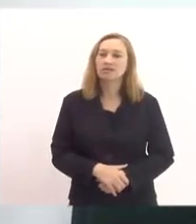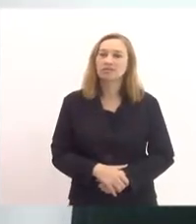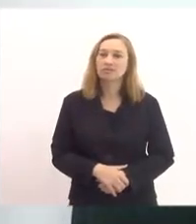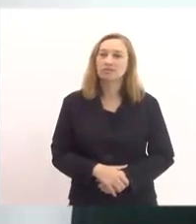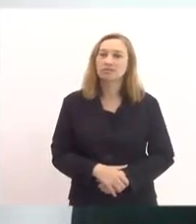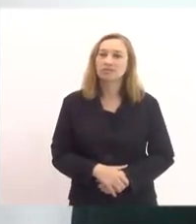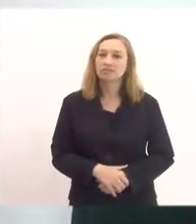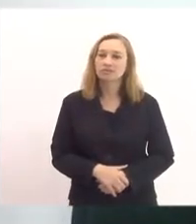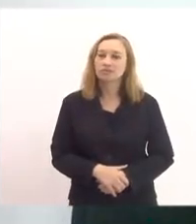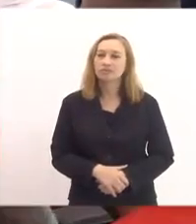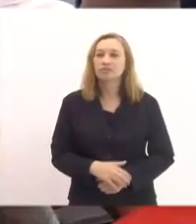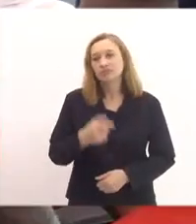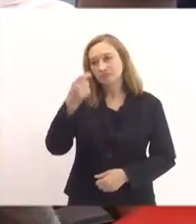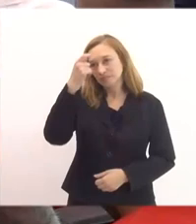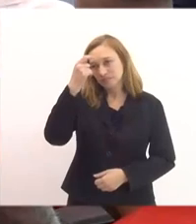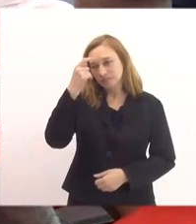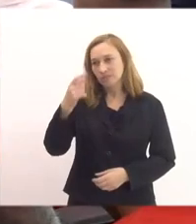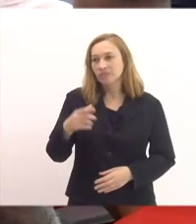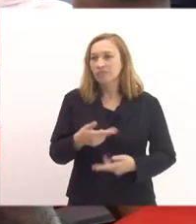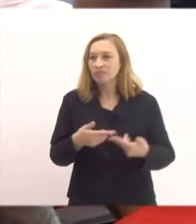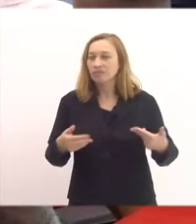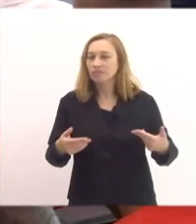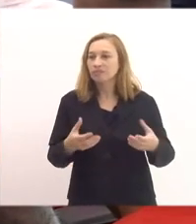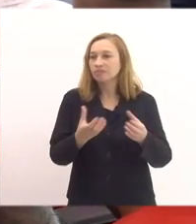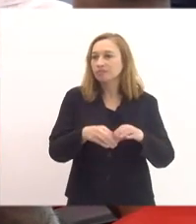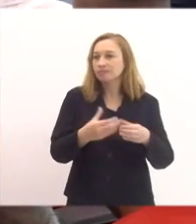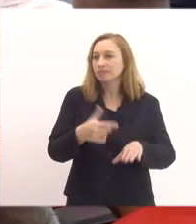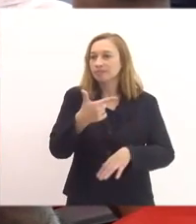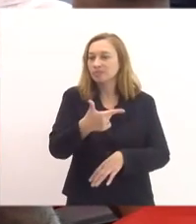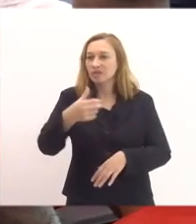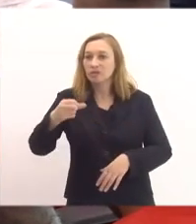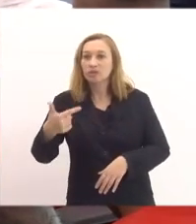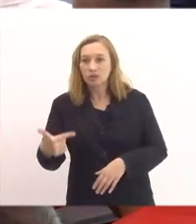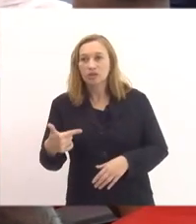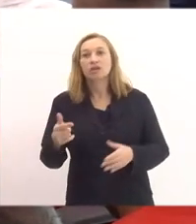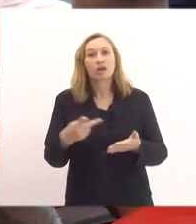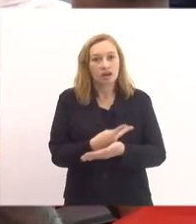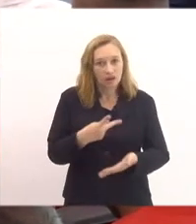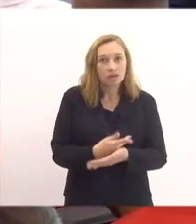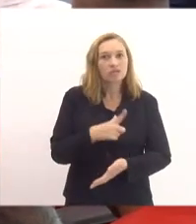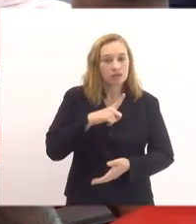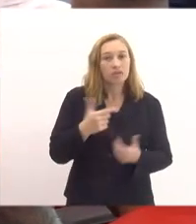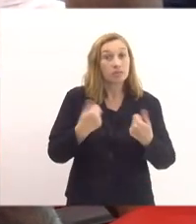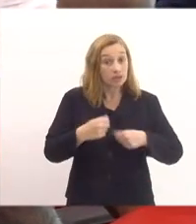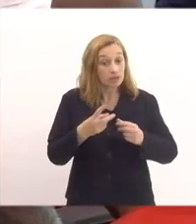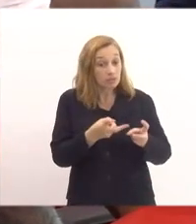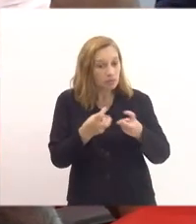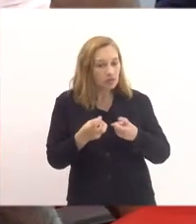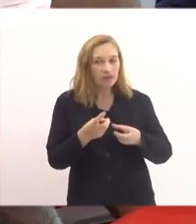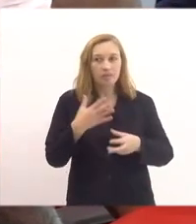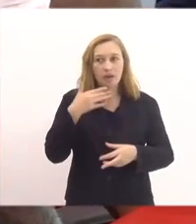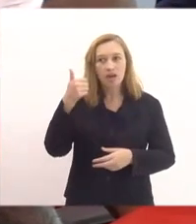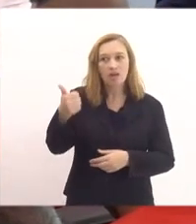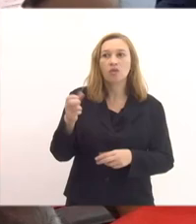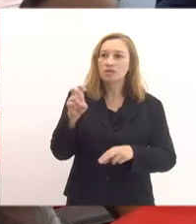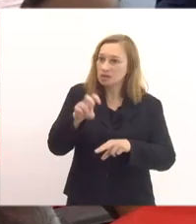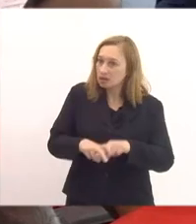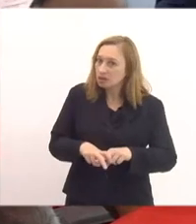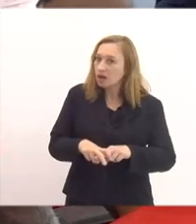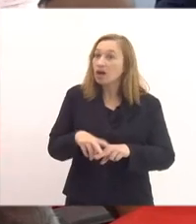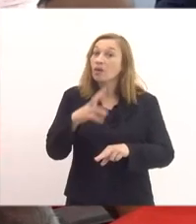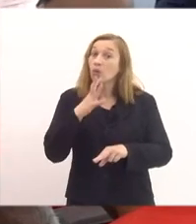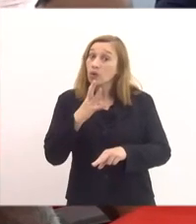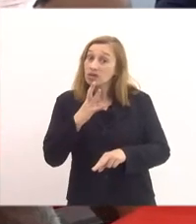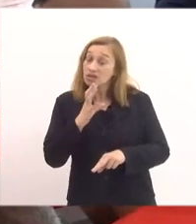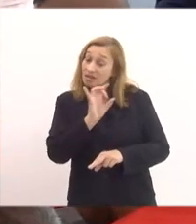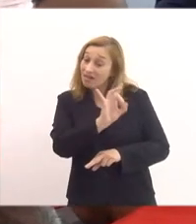Olha, eu tenho ciência de muita coisa nesse concurso de 2002. Tem muito erro. E a gente precisa sentar, eu reafirmo, a gente precisa sentar e conhecer